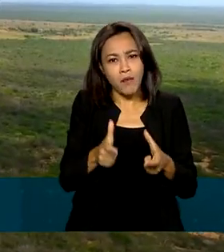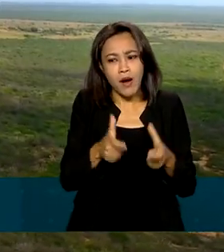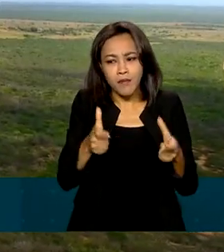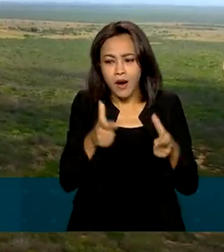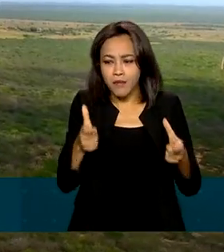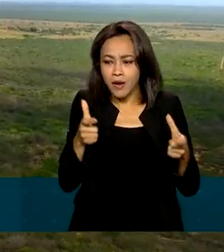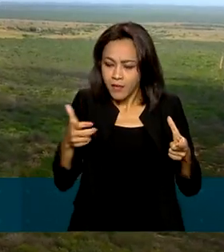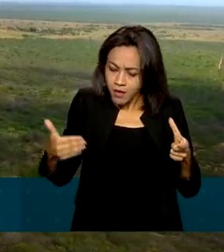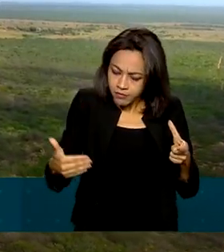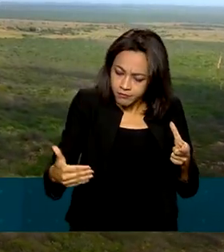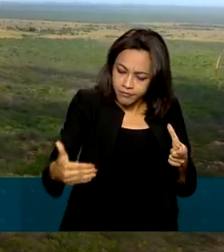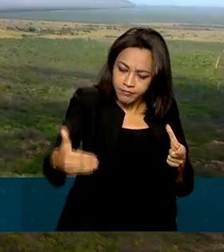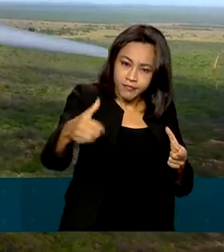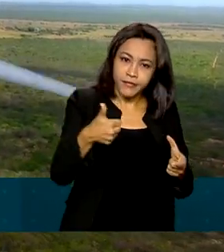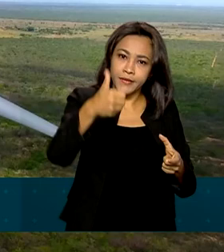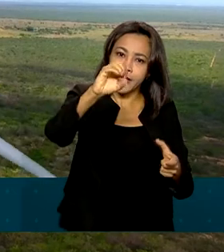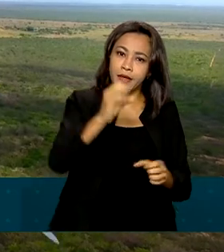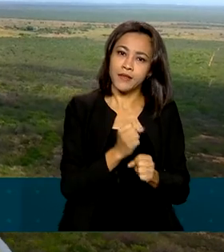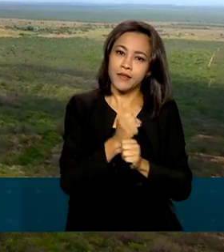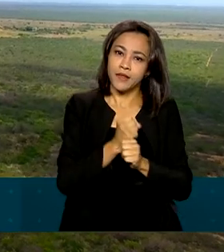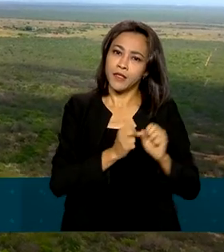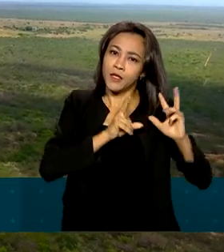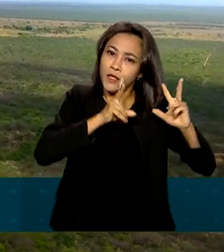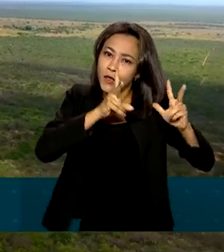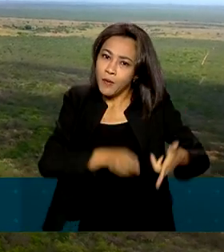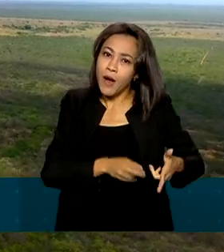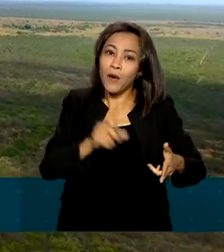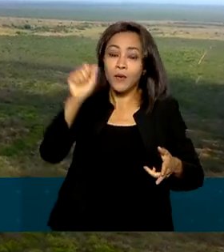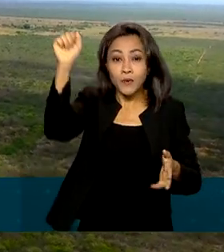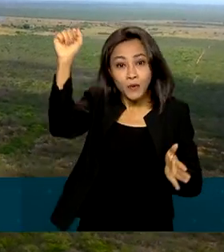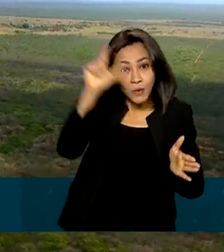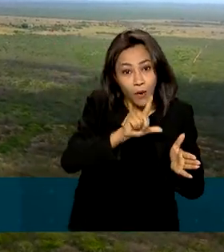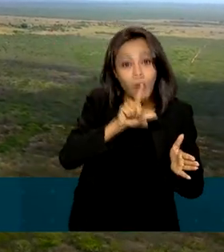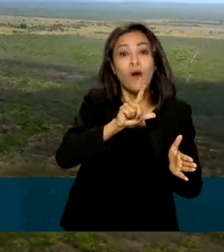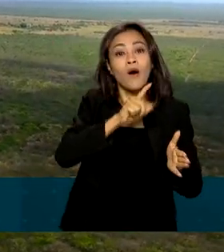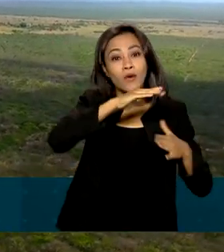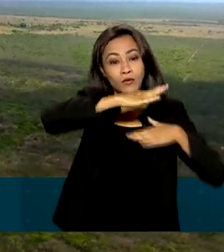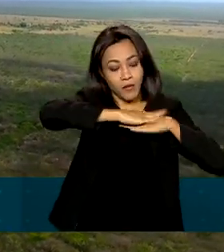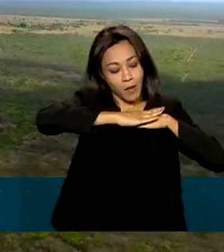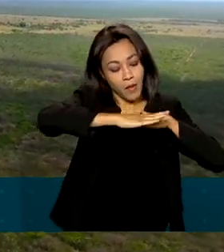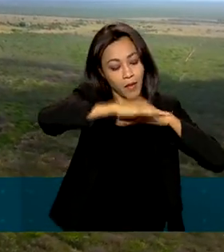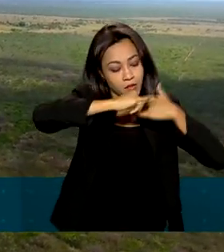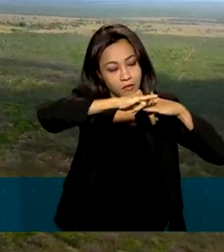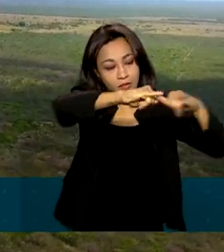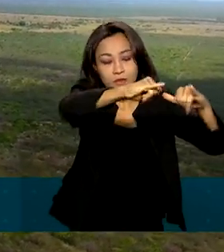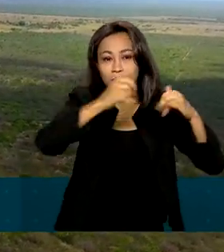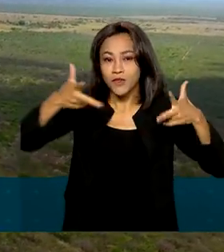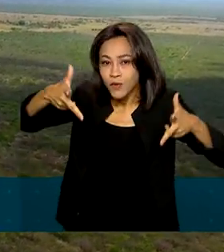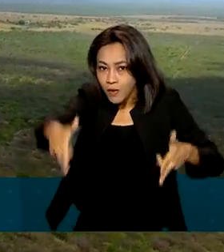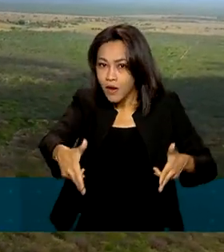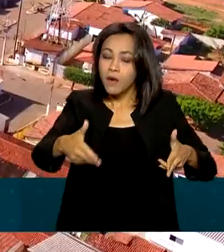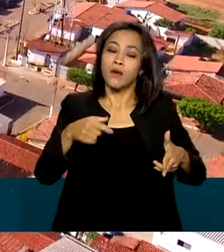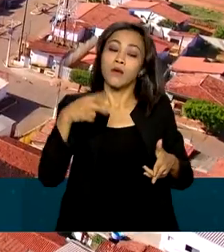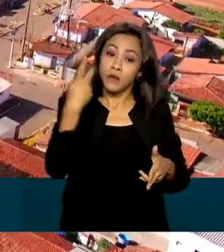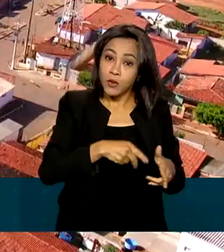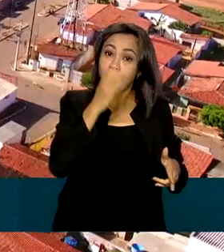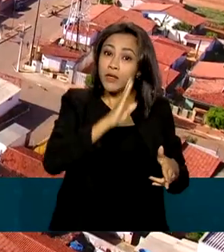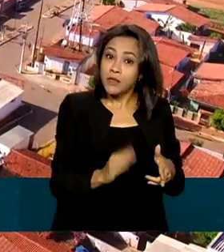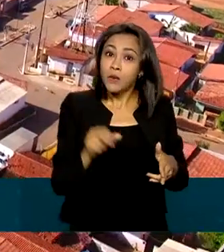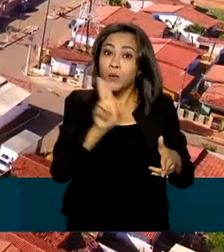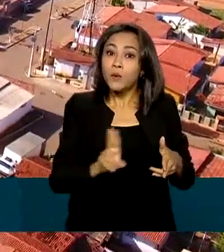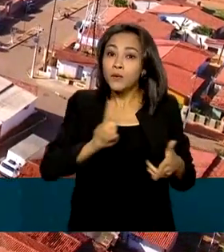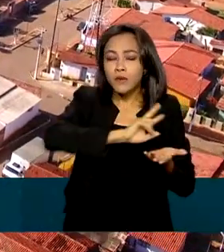próximos 10 anos junto com a energia solar. Então, o Brasil é um país extremamente renovável que